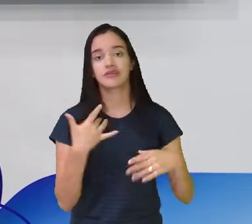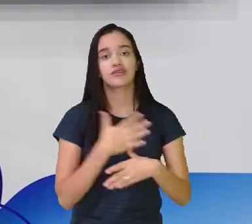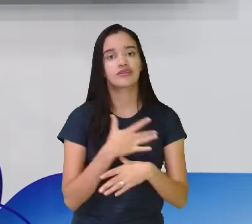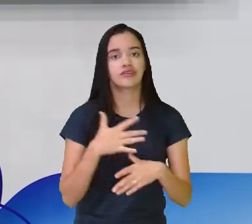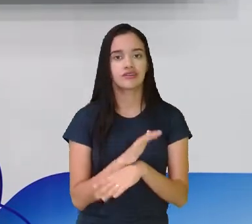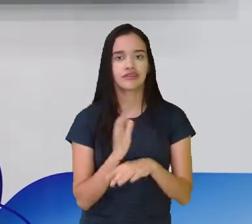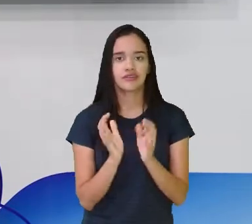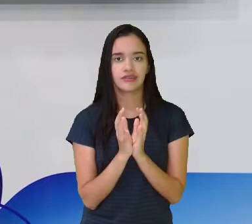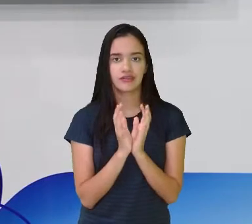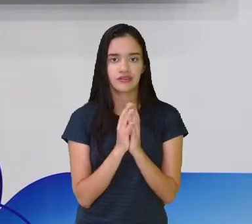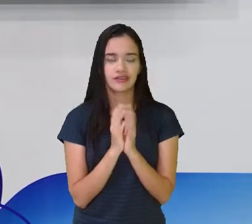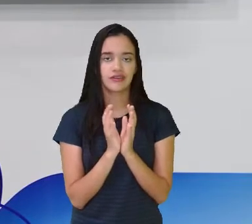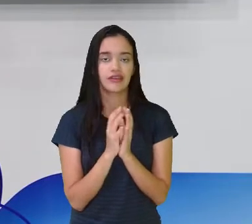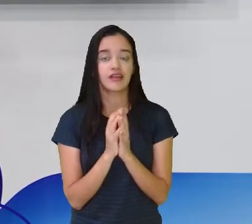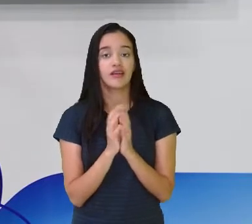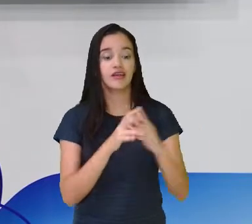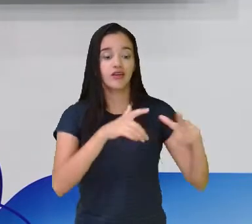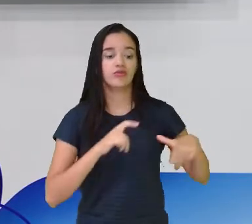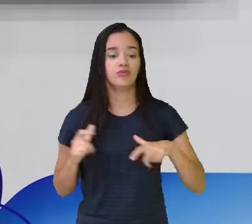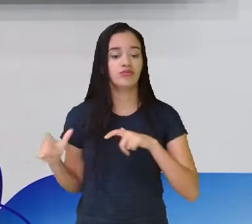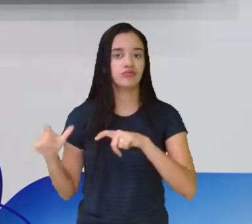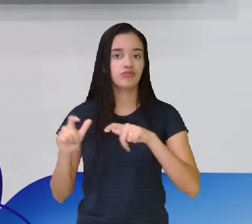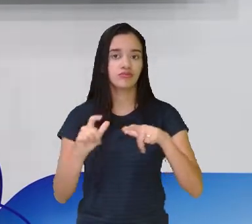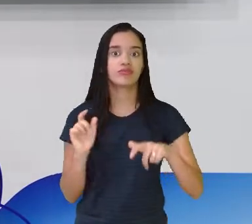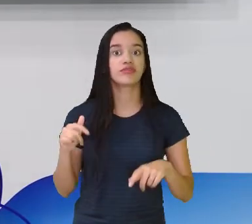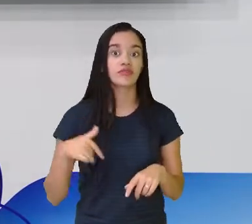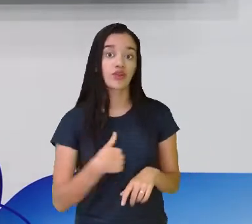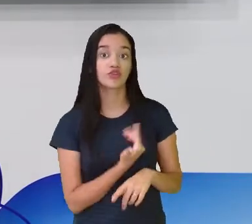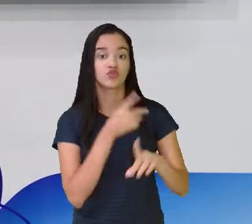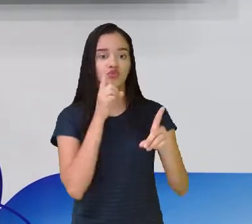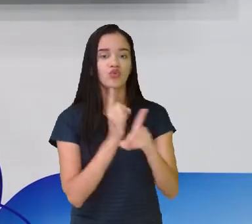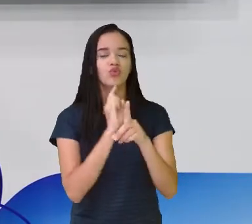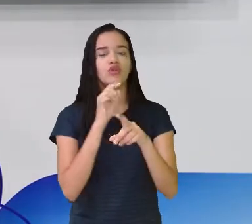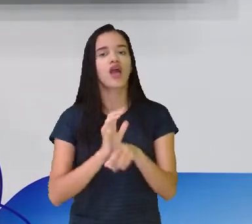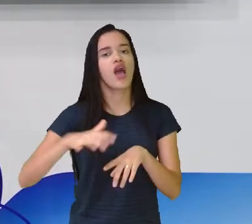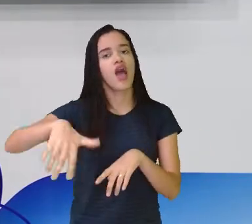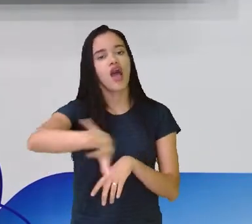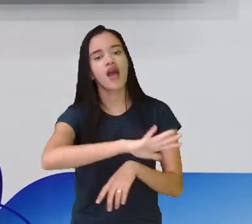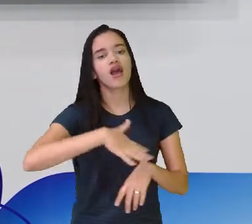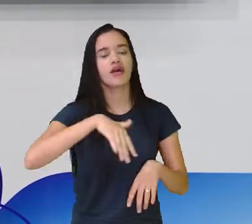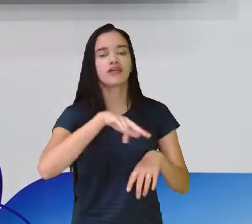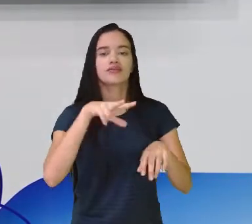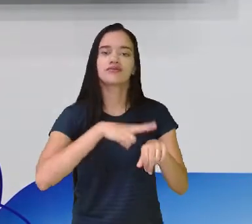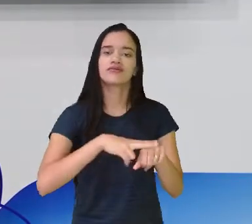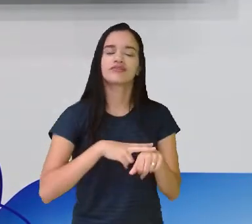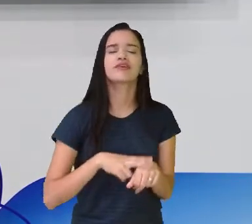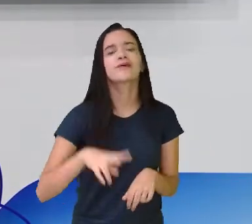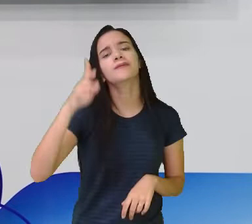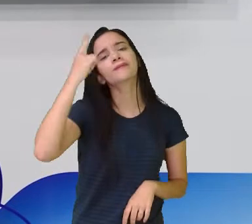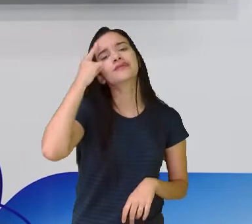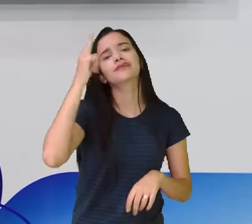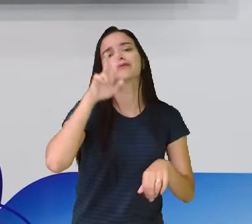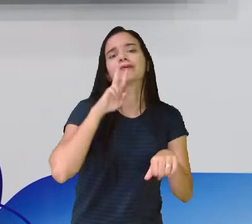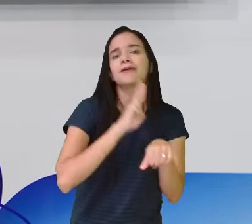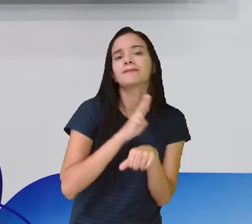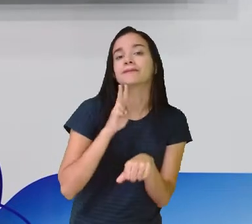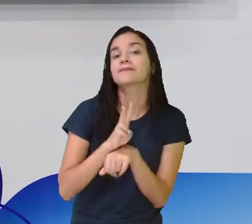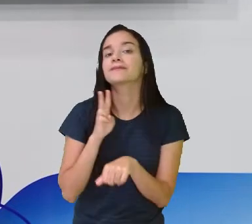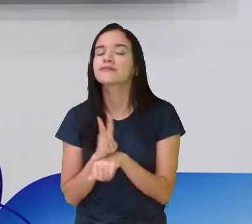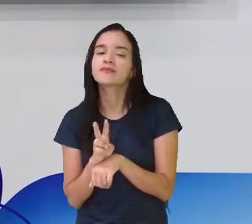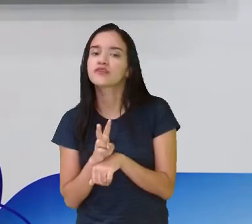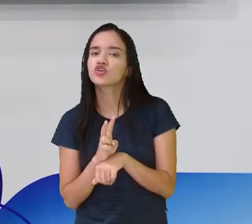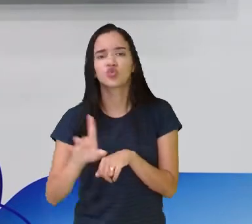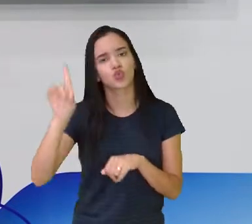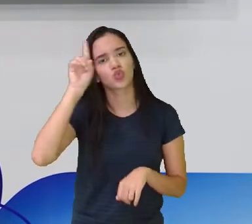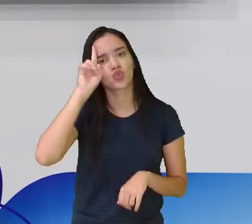bairro, nos ambientes que a gente encontra áreas verdes, o que é que você faz pensando na preservação? Todos